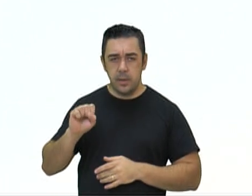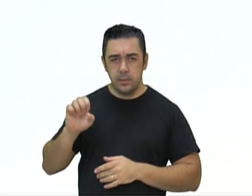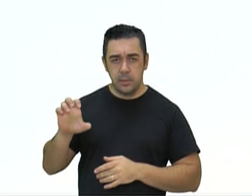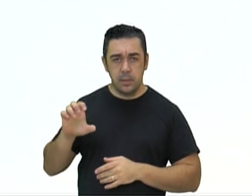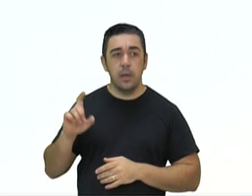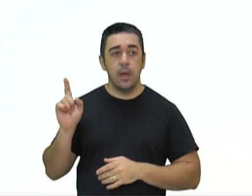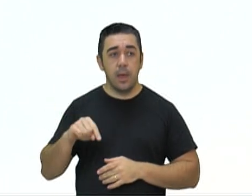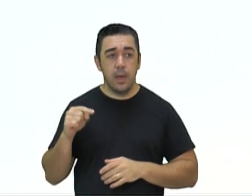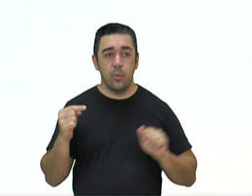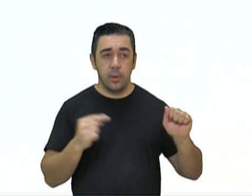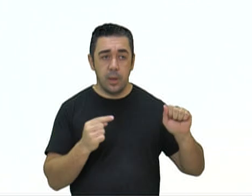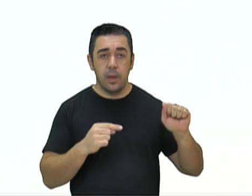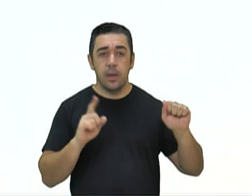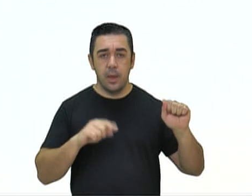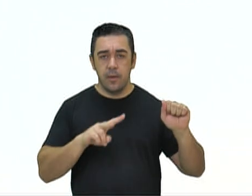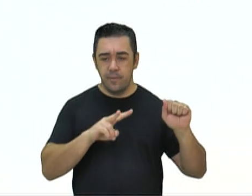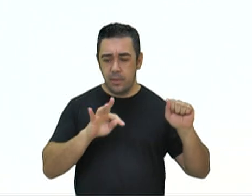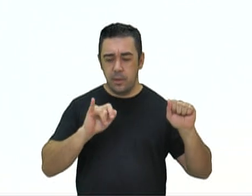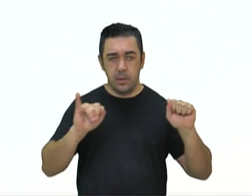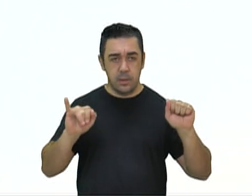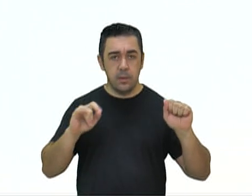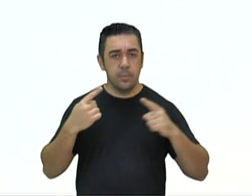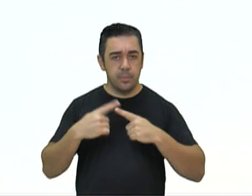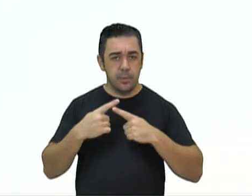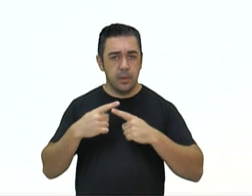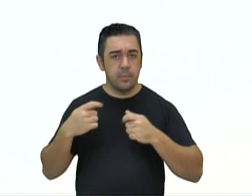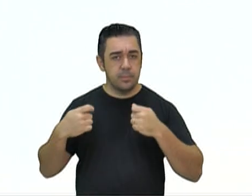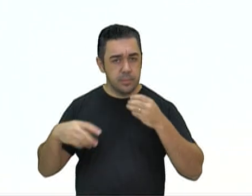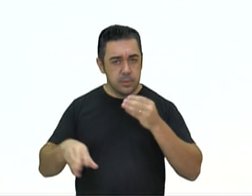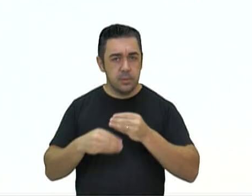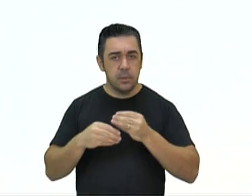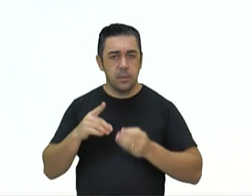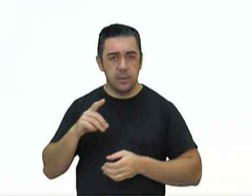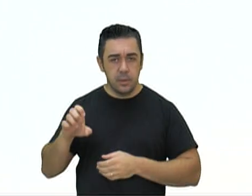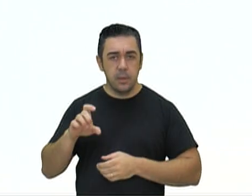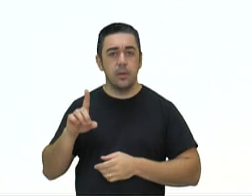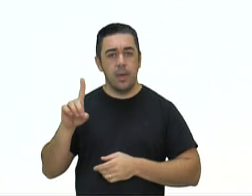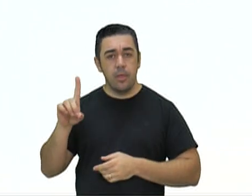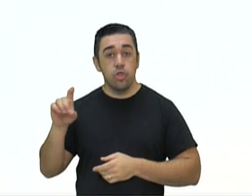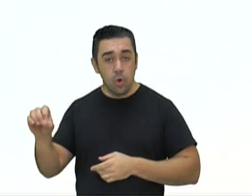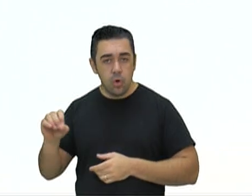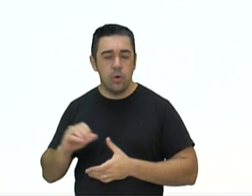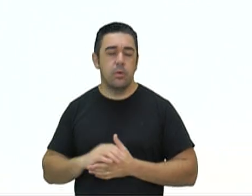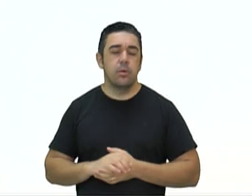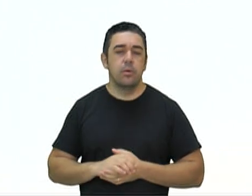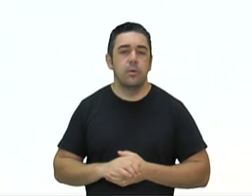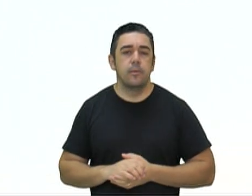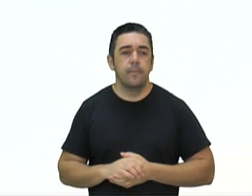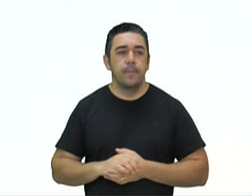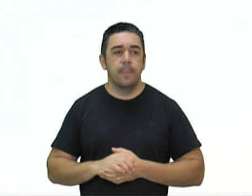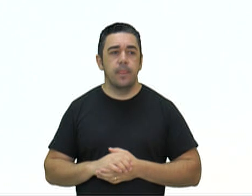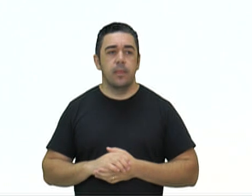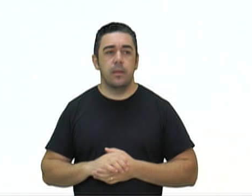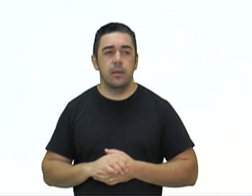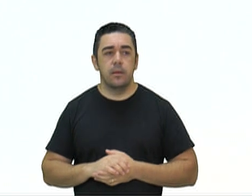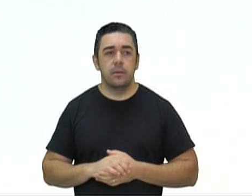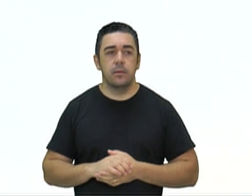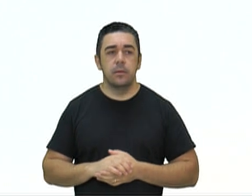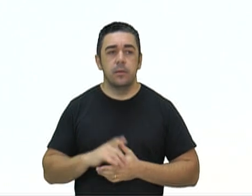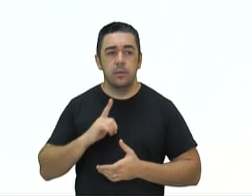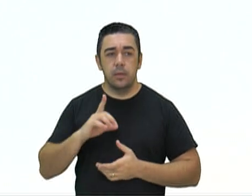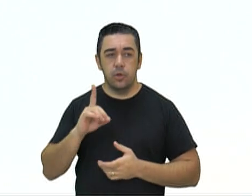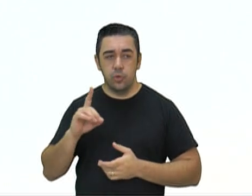indireto, pois requer preposição de, no caso, mais o, forma do. Então, do ogre é o